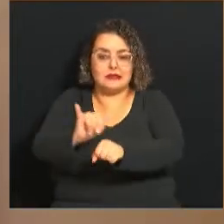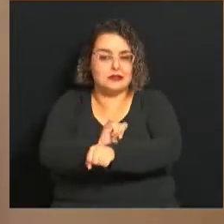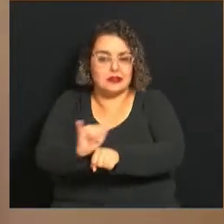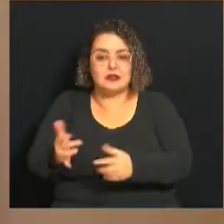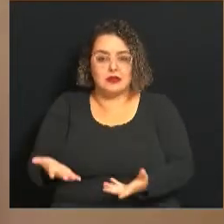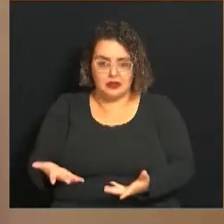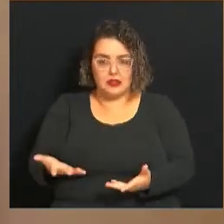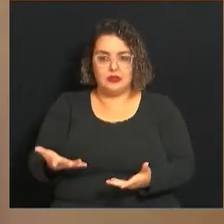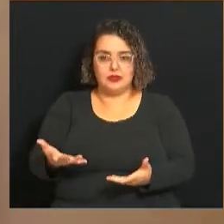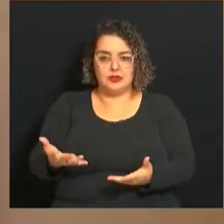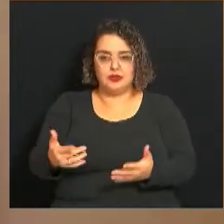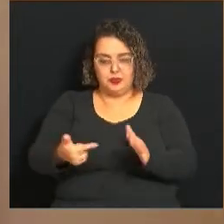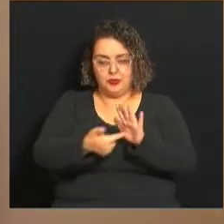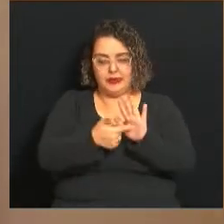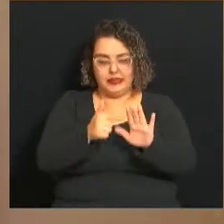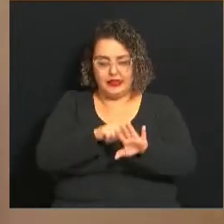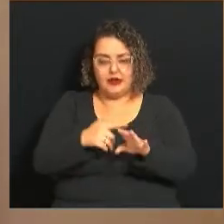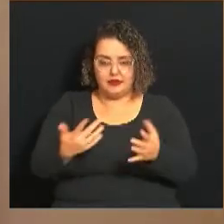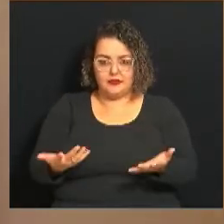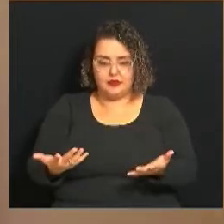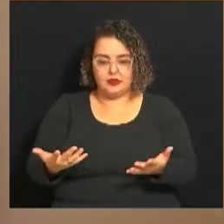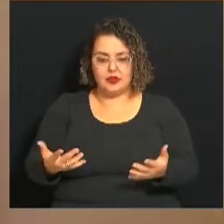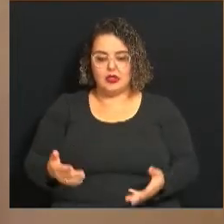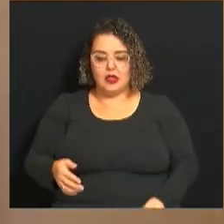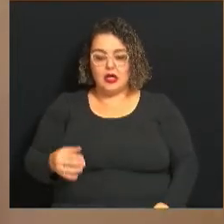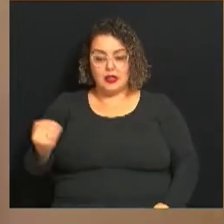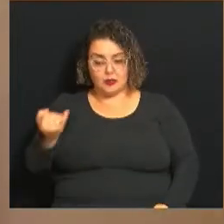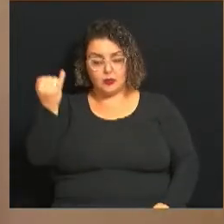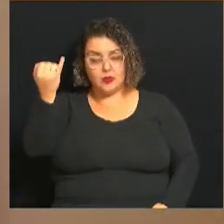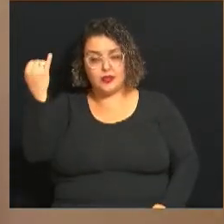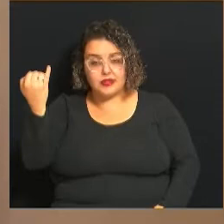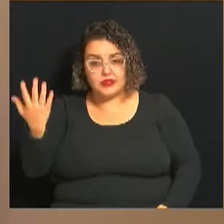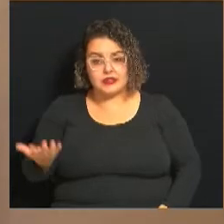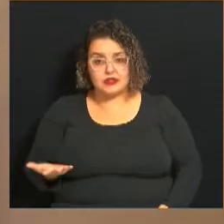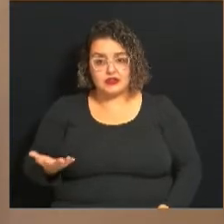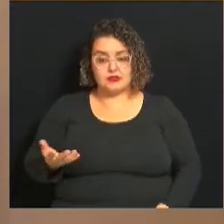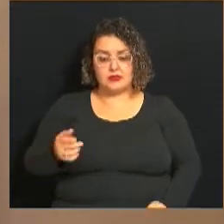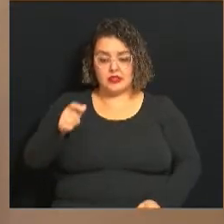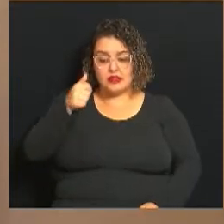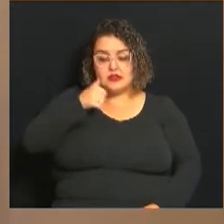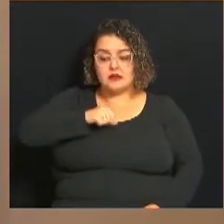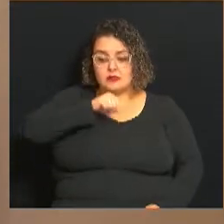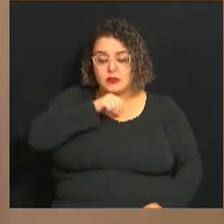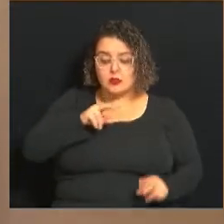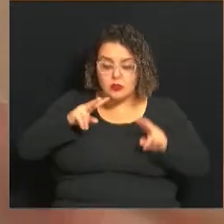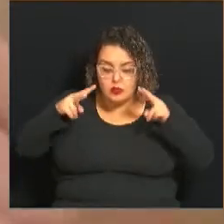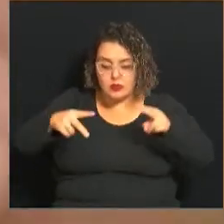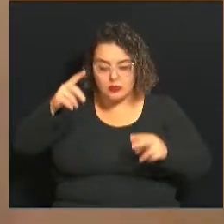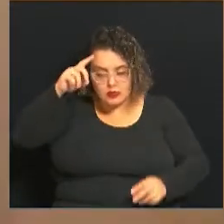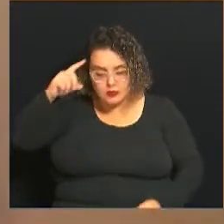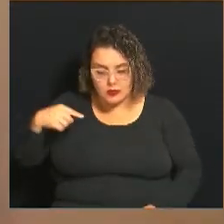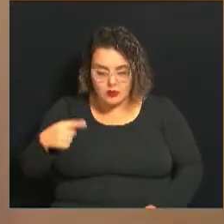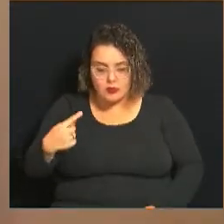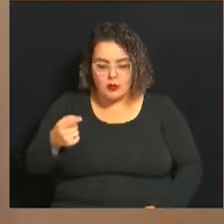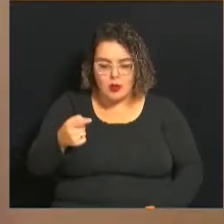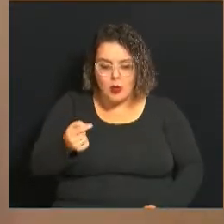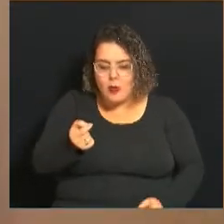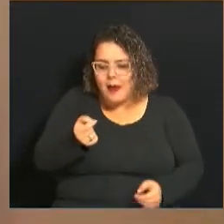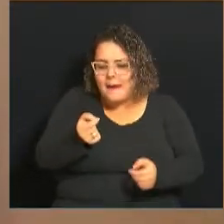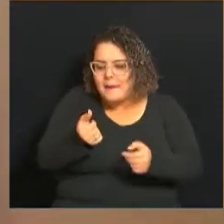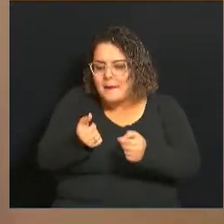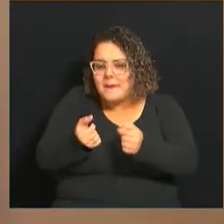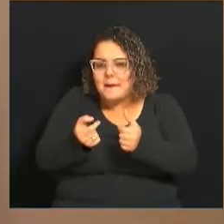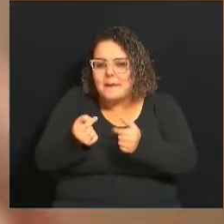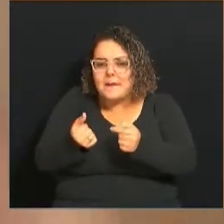se depara nesse tipo de conflito, para que ela possa olhar para essa rotina e enxergar pequenas mudanças que ela